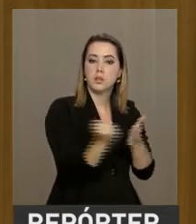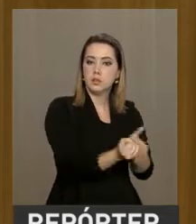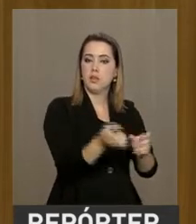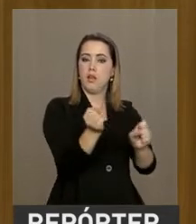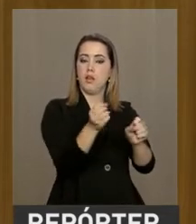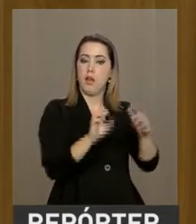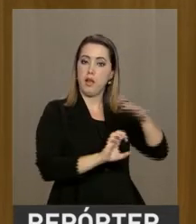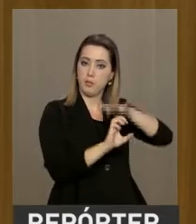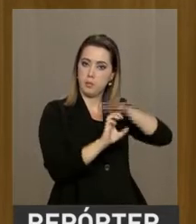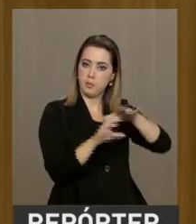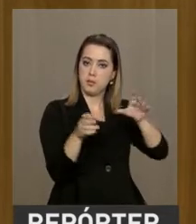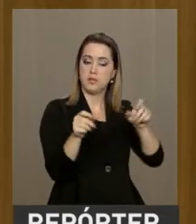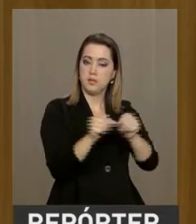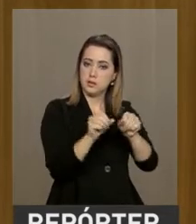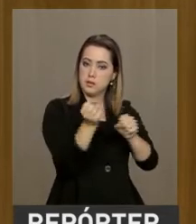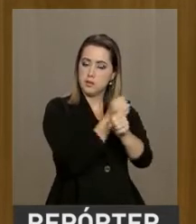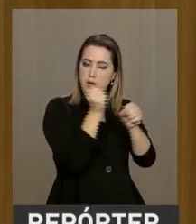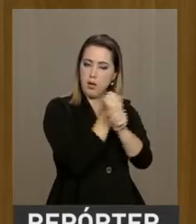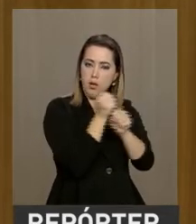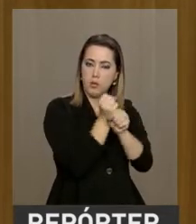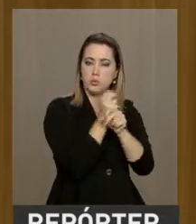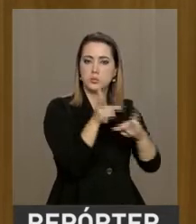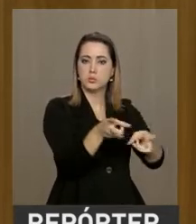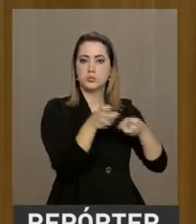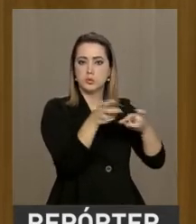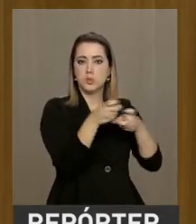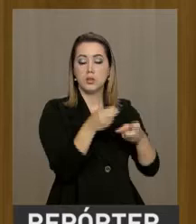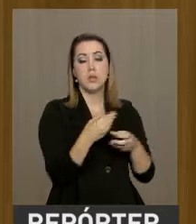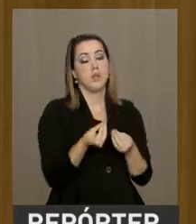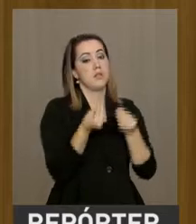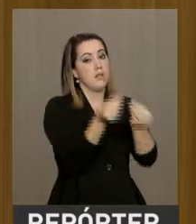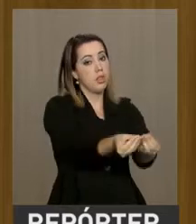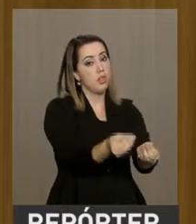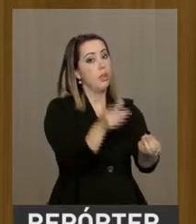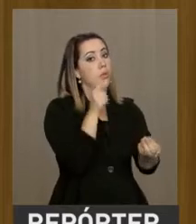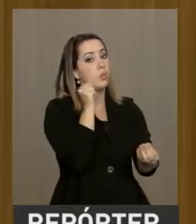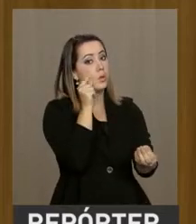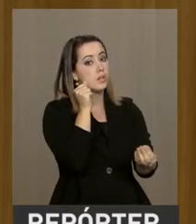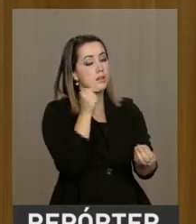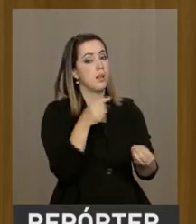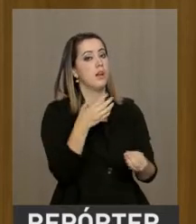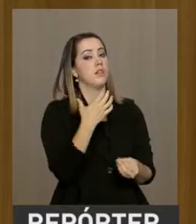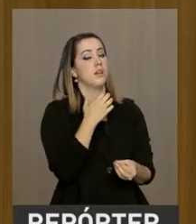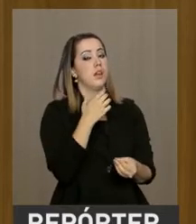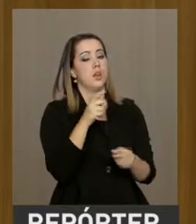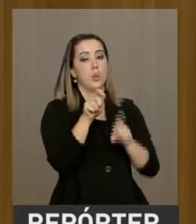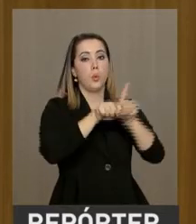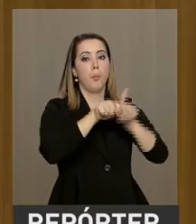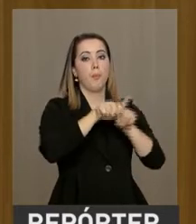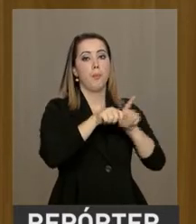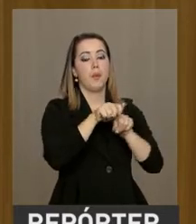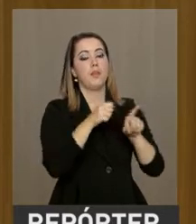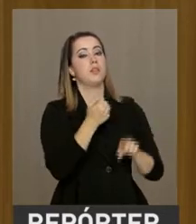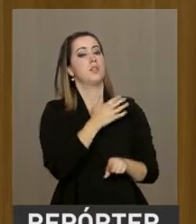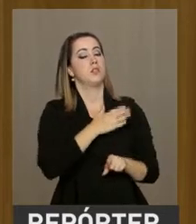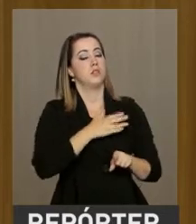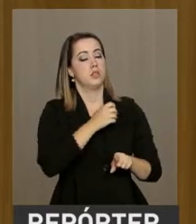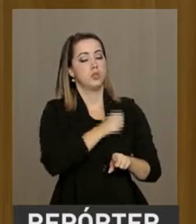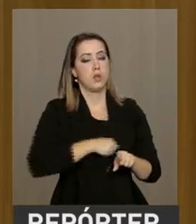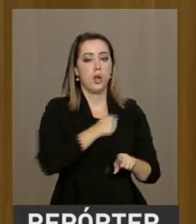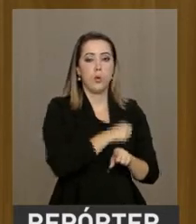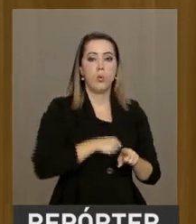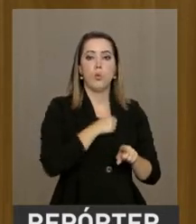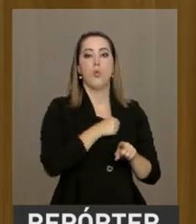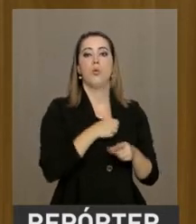ea nossa previsão estamos entregando ao ceará em agosto de 2017 as águas e